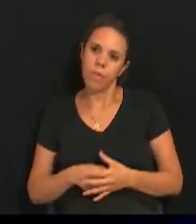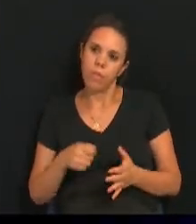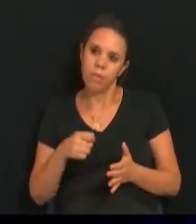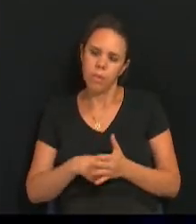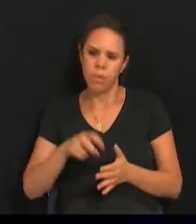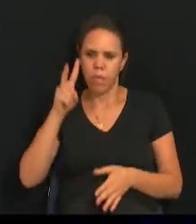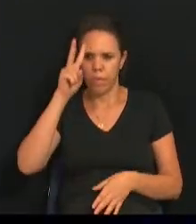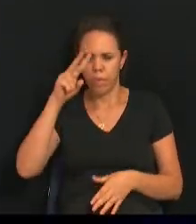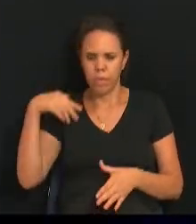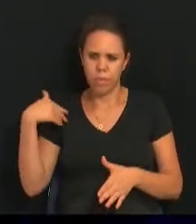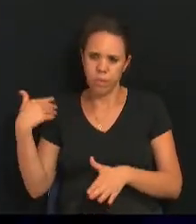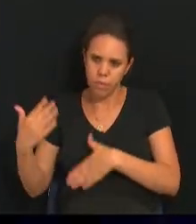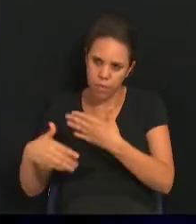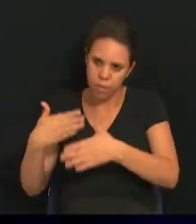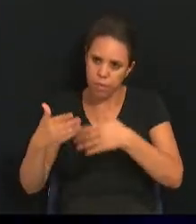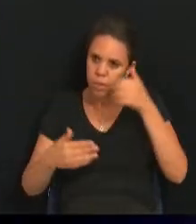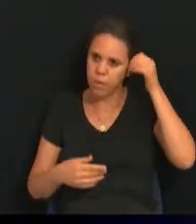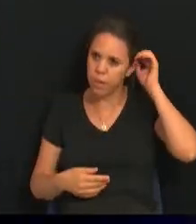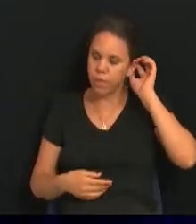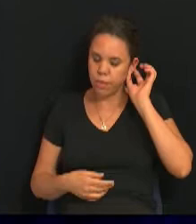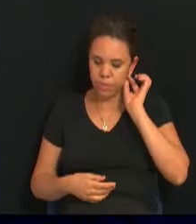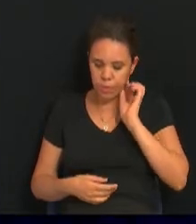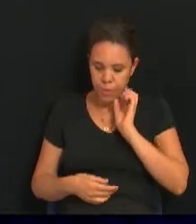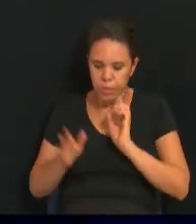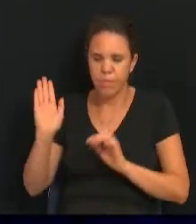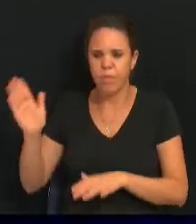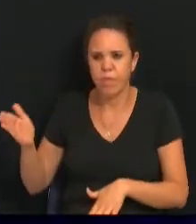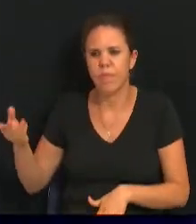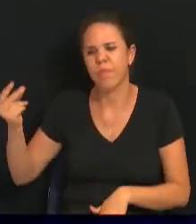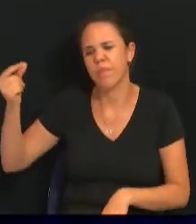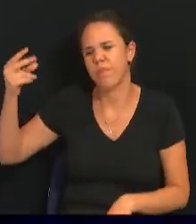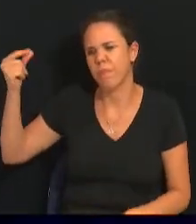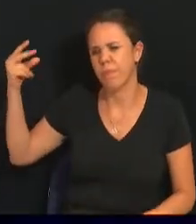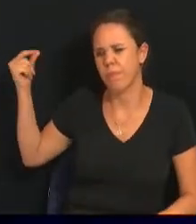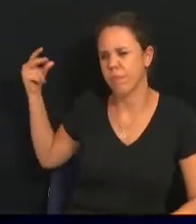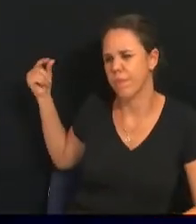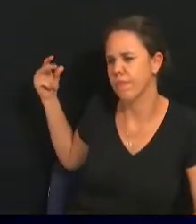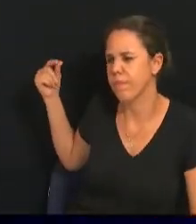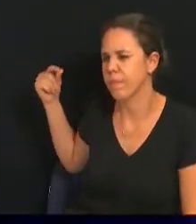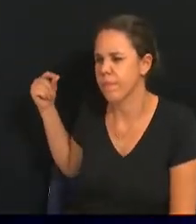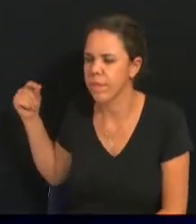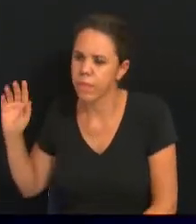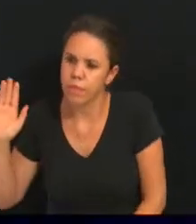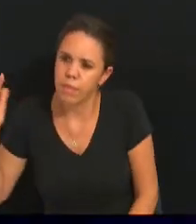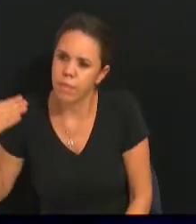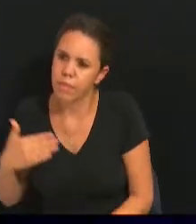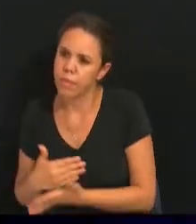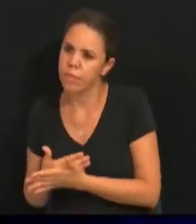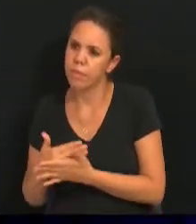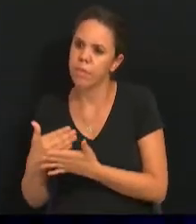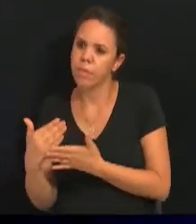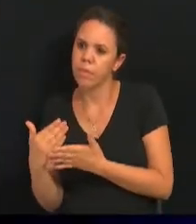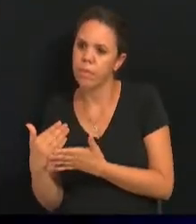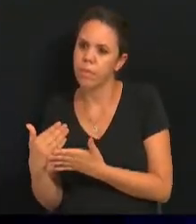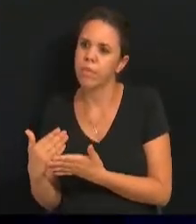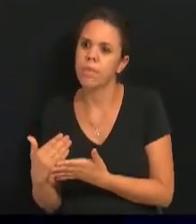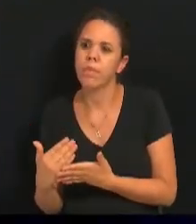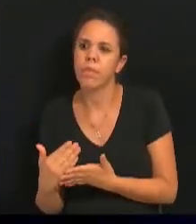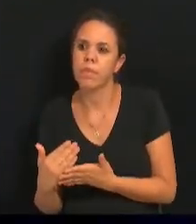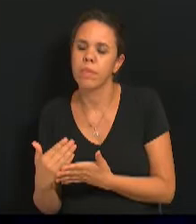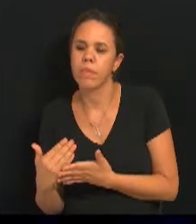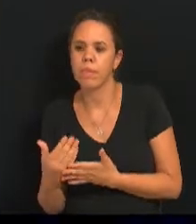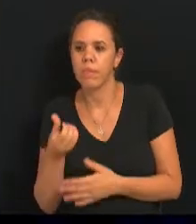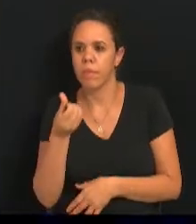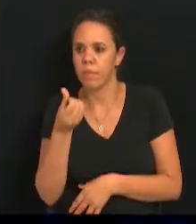histórica, É uma luta que já vem de muito tempo. Ela iniciou com o início das 6